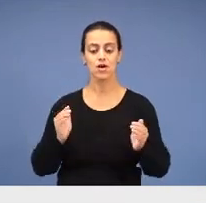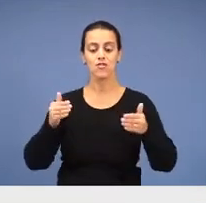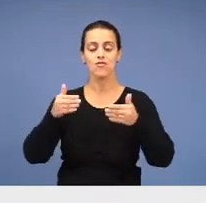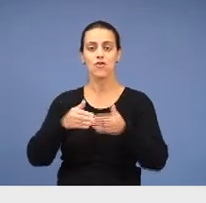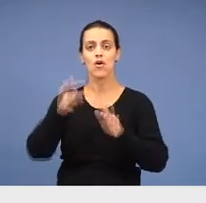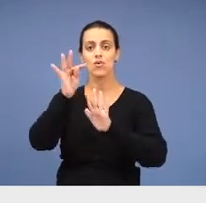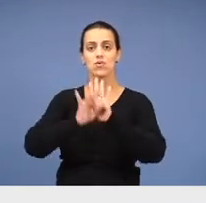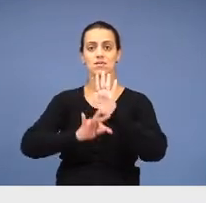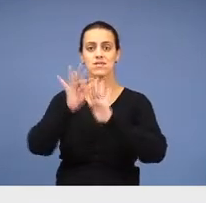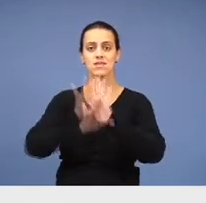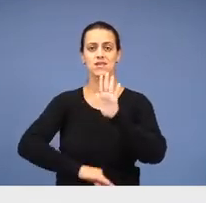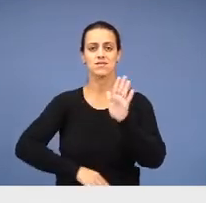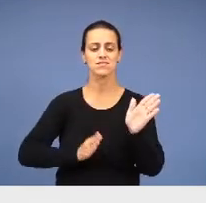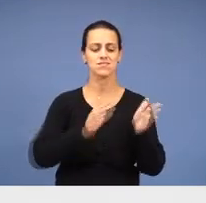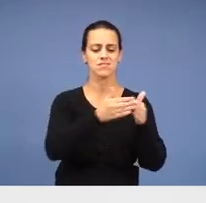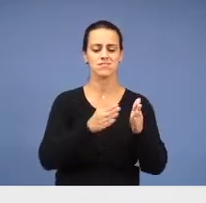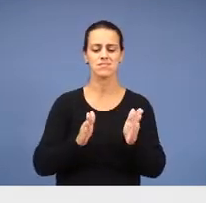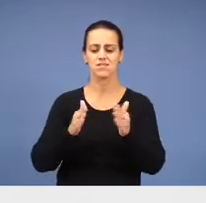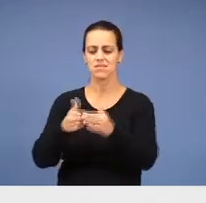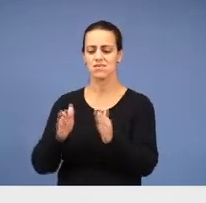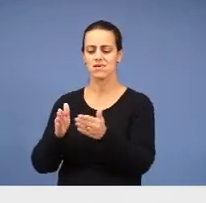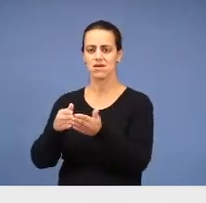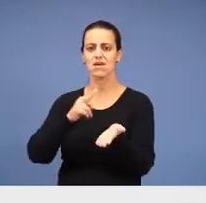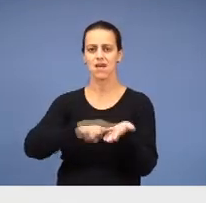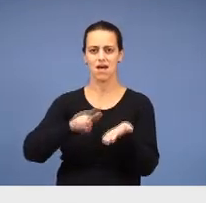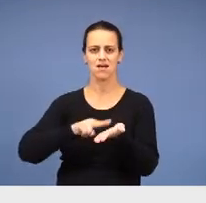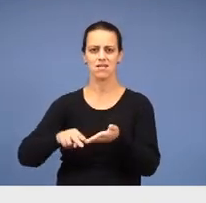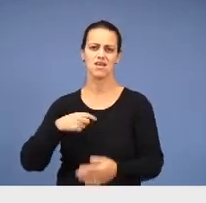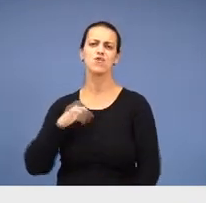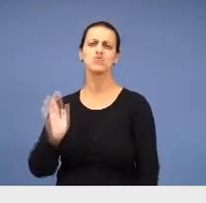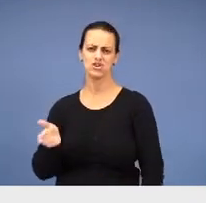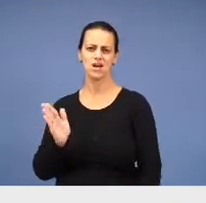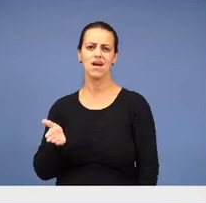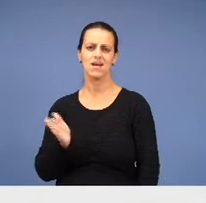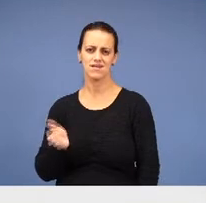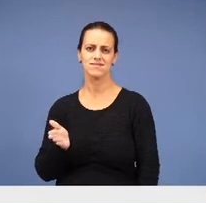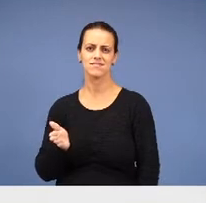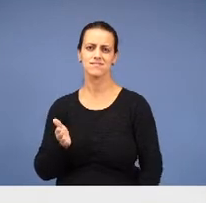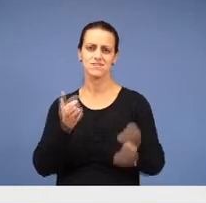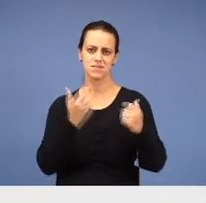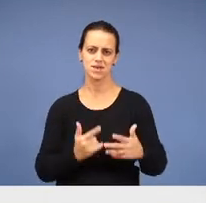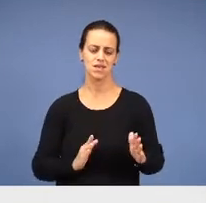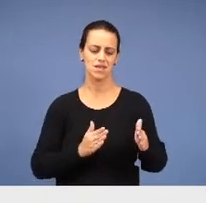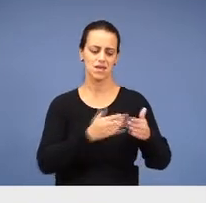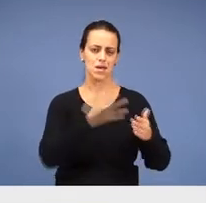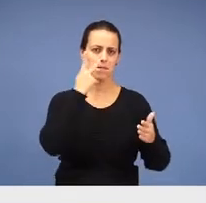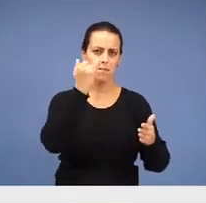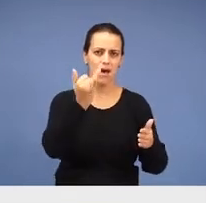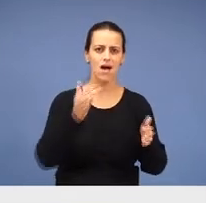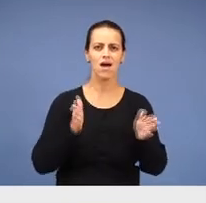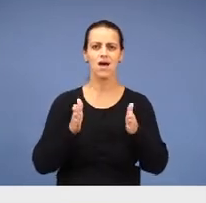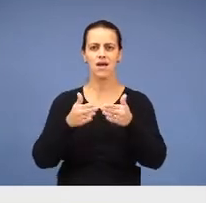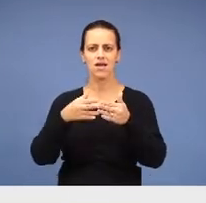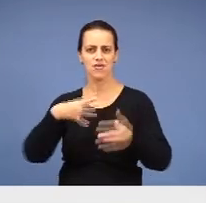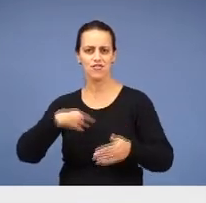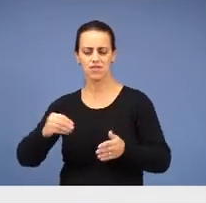em cada carta. Isso eu já fiz no começo, não é? Eu falei, cada operação, o Pai... Então,